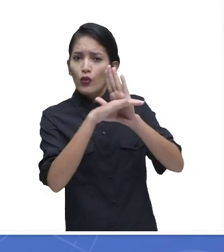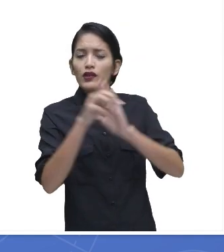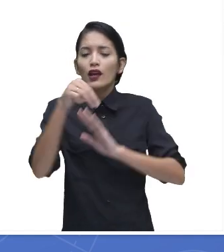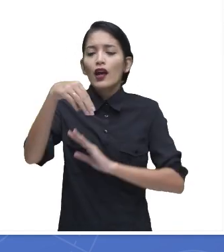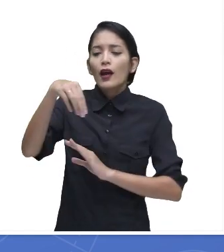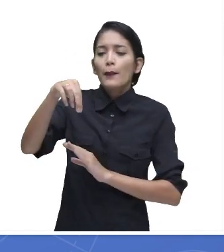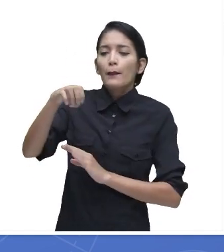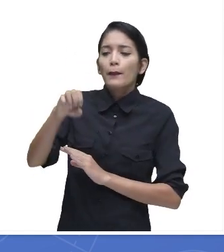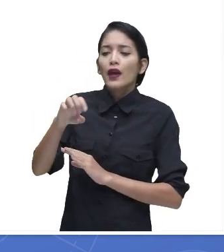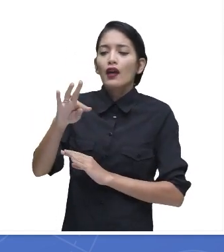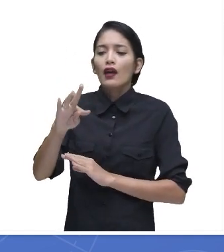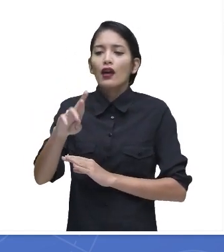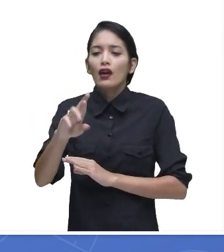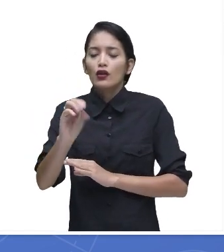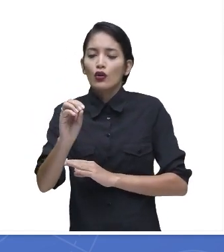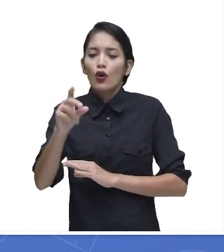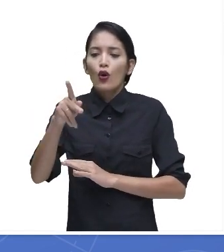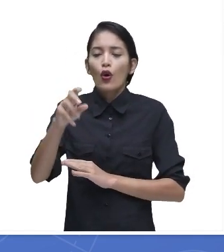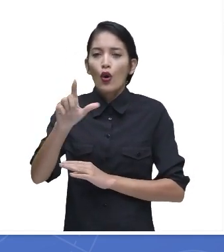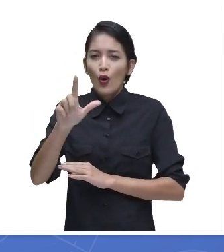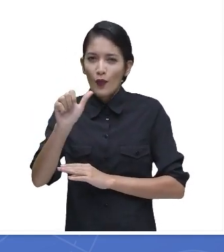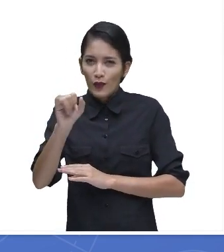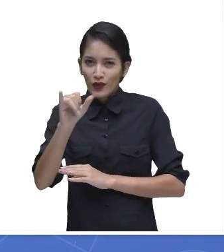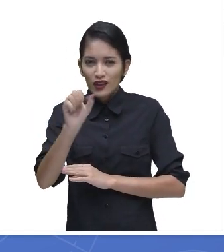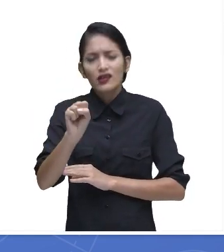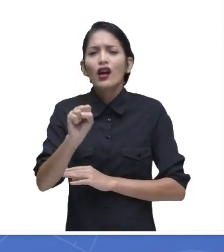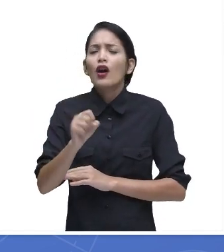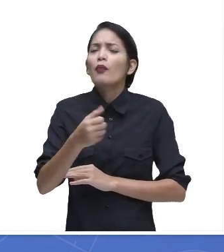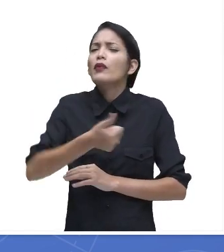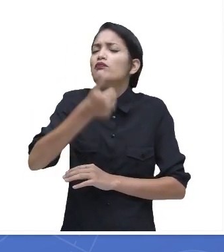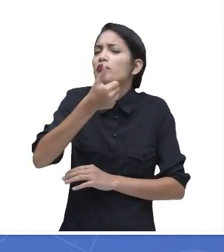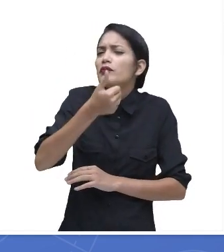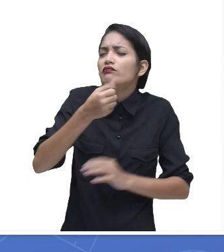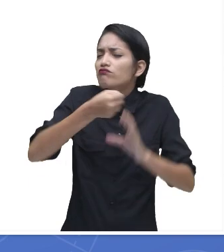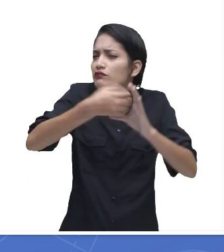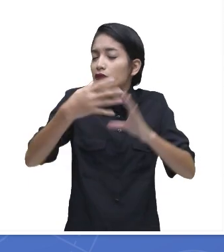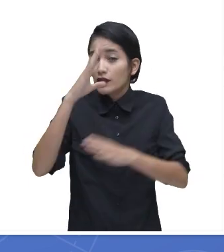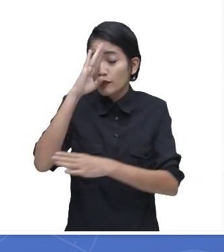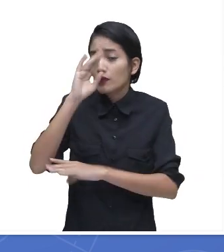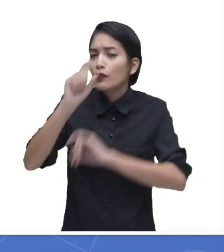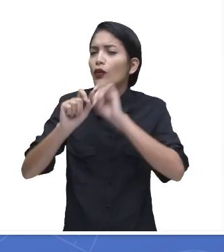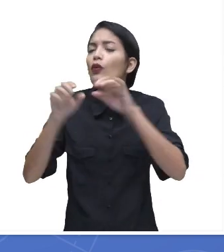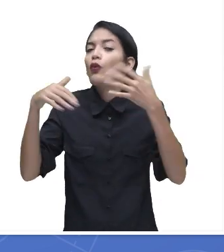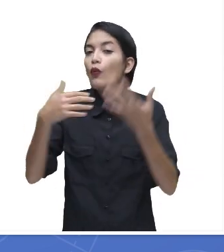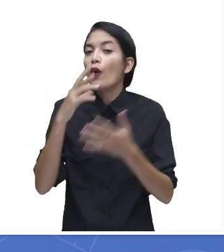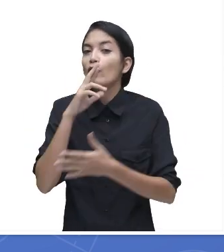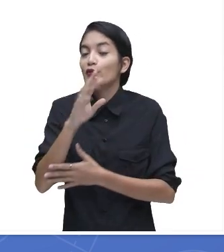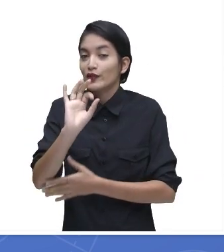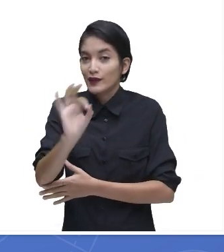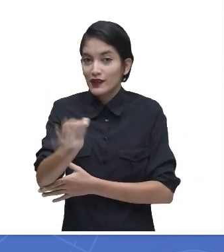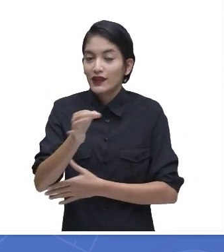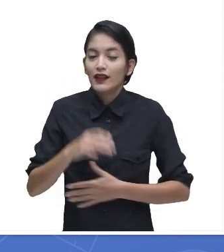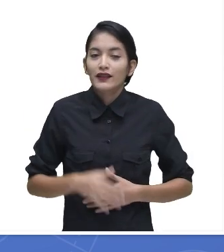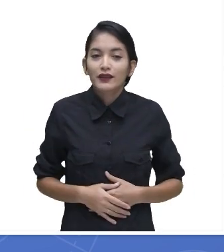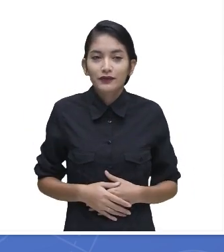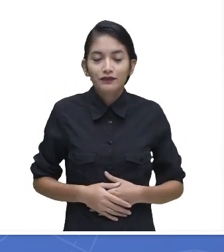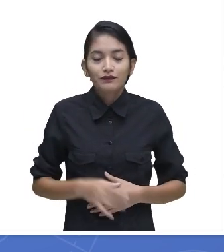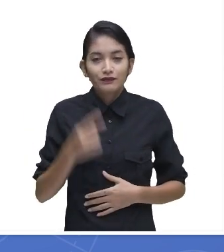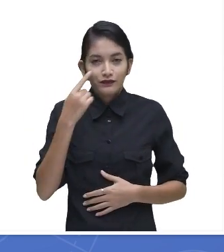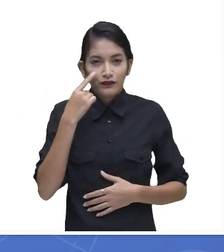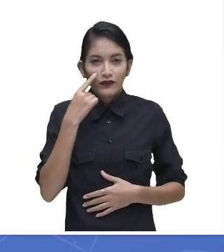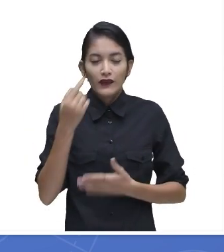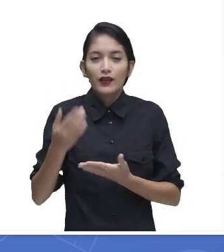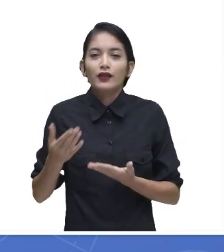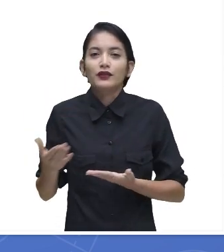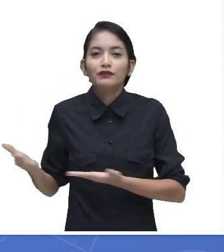de metrópoles, né? Uma característica principal. Vamos à resposta correta, né? Vamos às alternativas novamente aí na